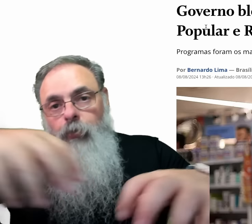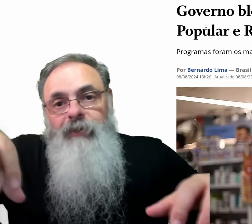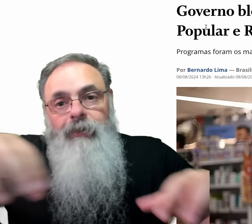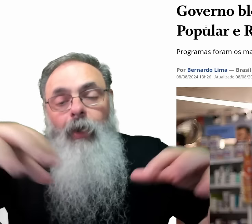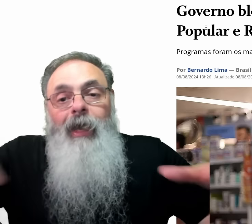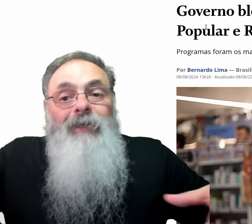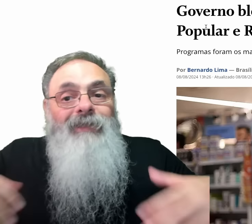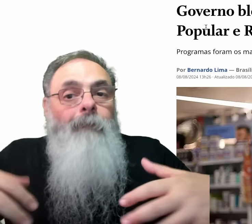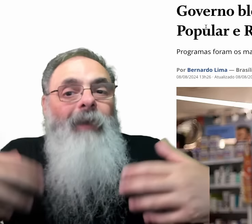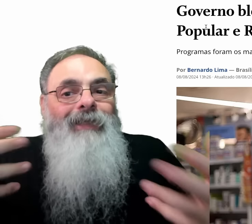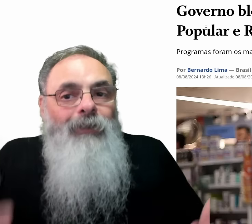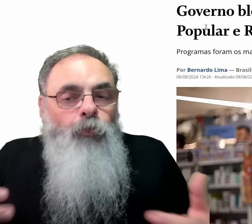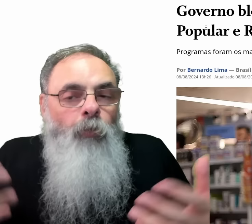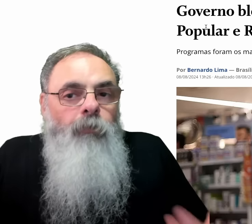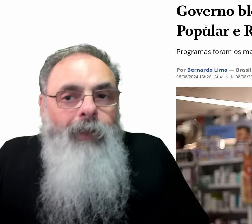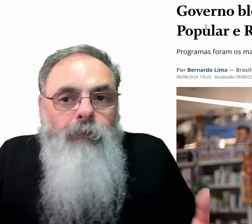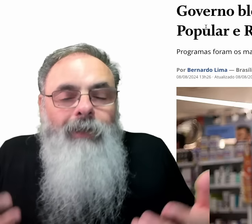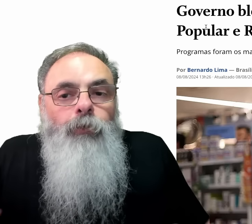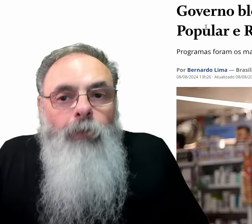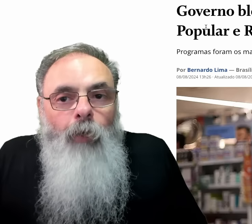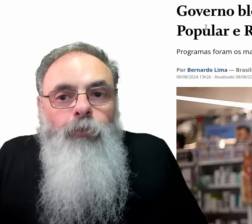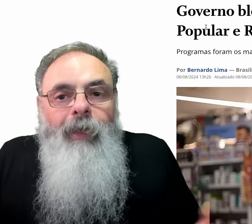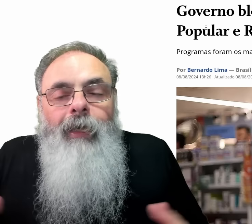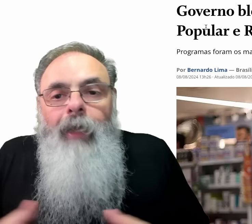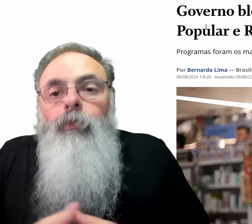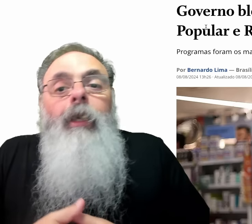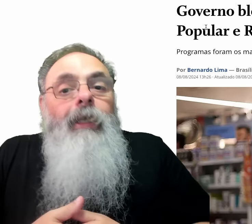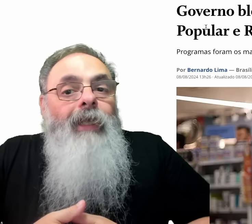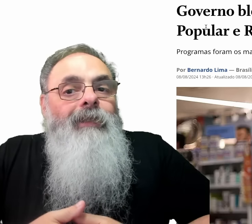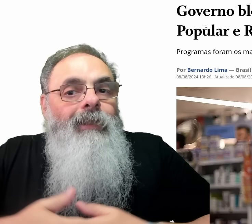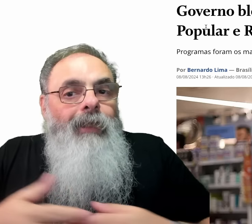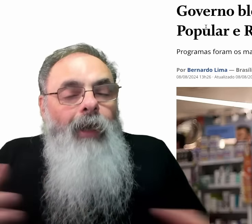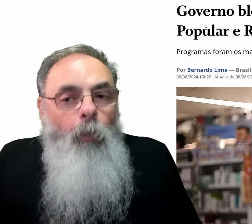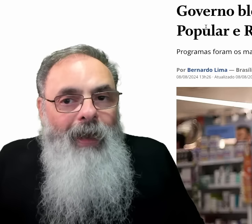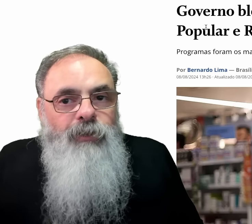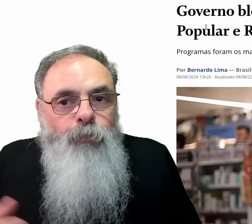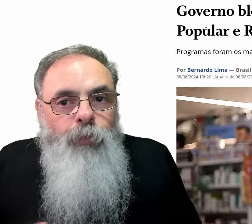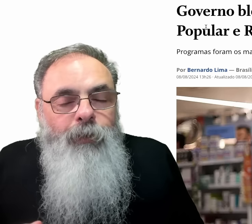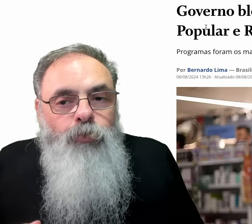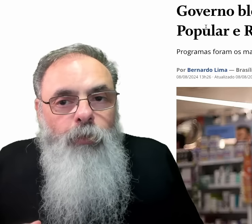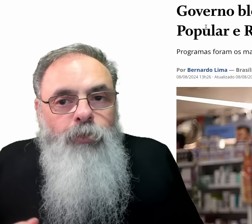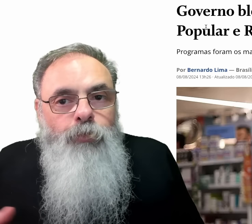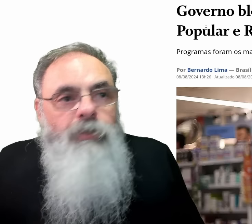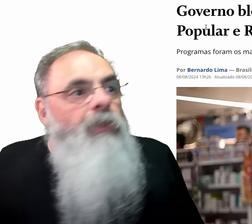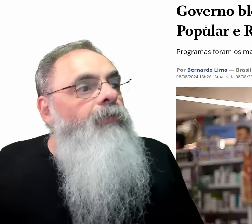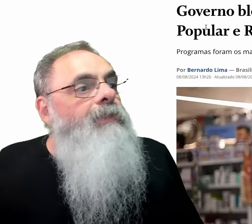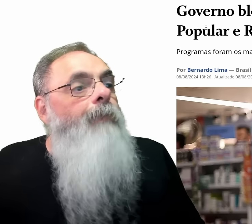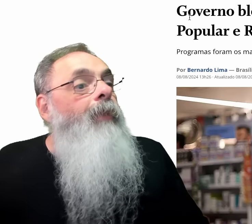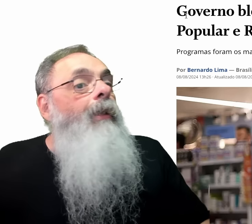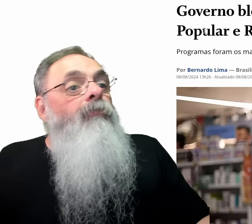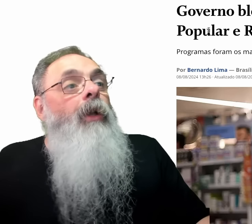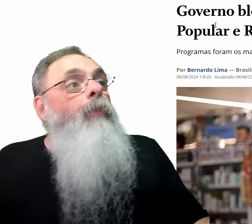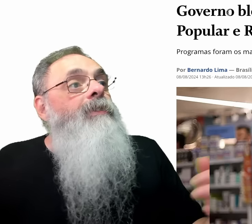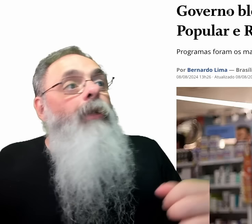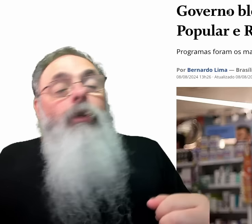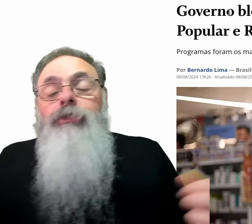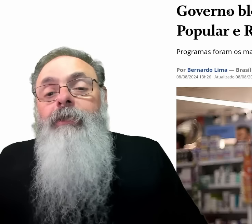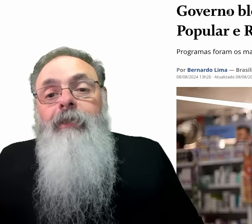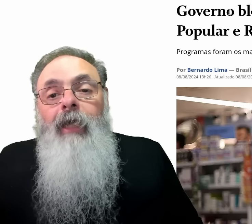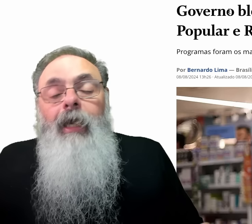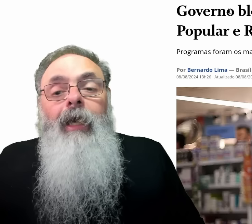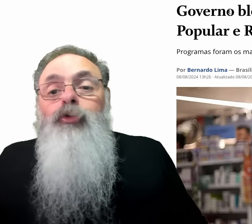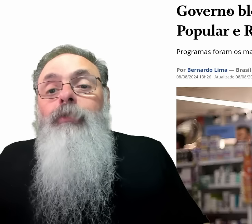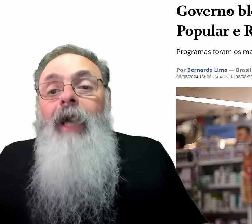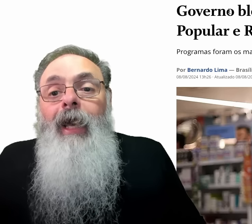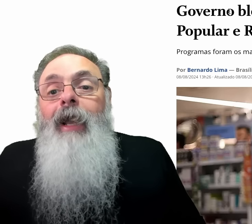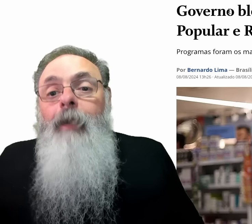imposto e Coisa e Tal Acaba atrapalhando o movimento que é natural do mercado que atender ao máximo de pessoas possíveis né Fica com esse negócio de